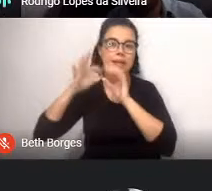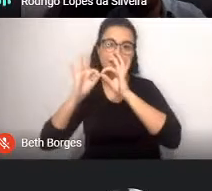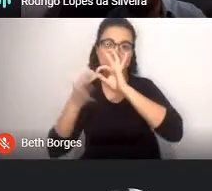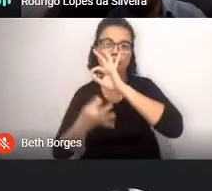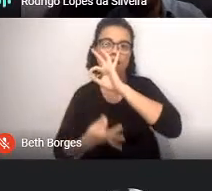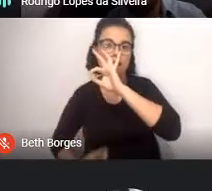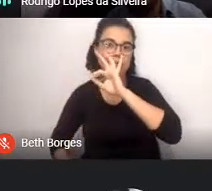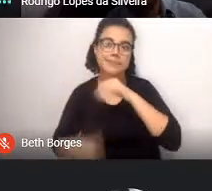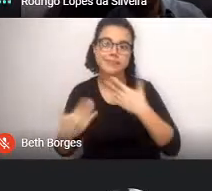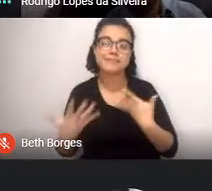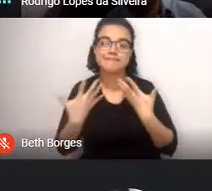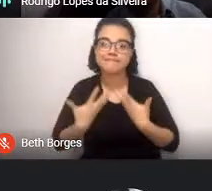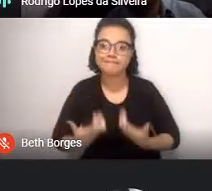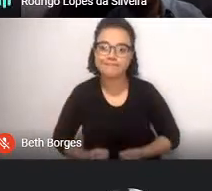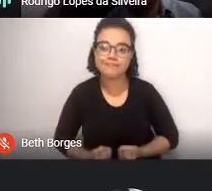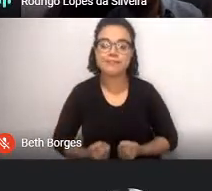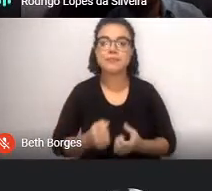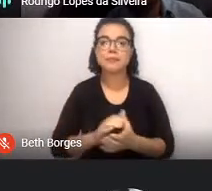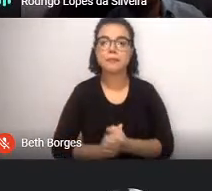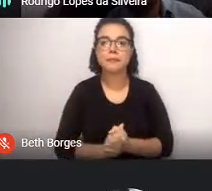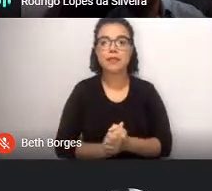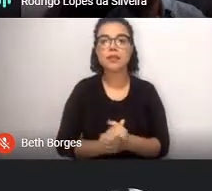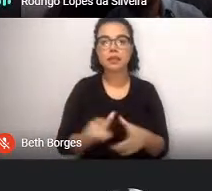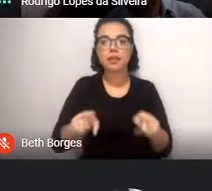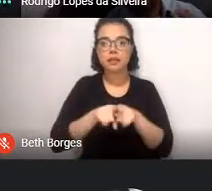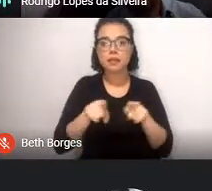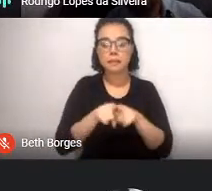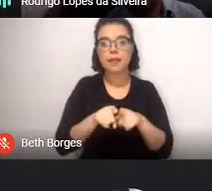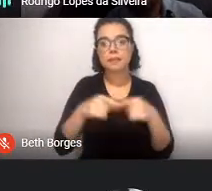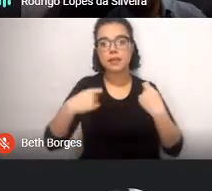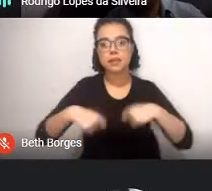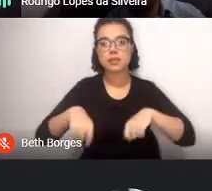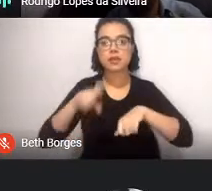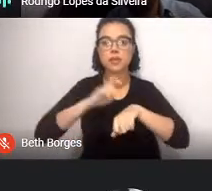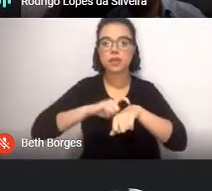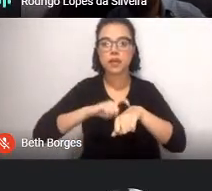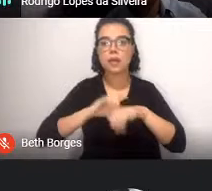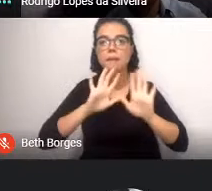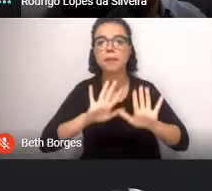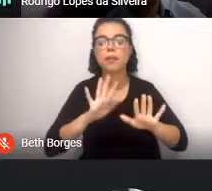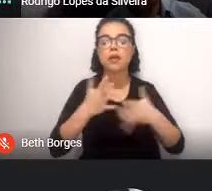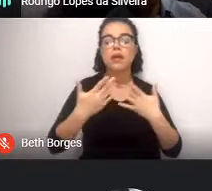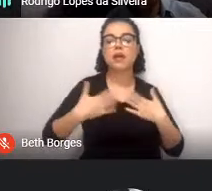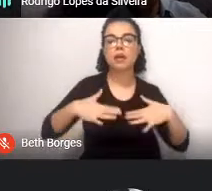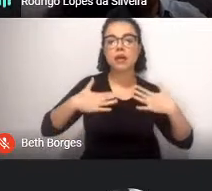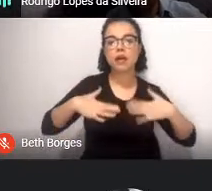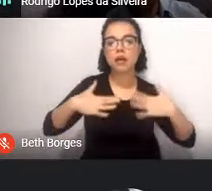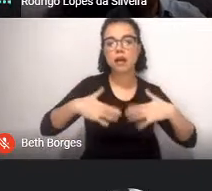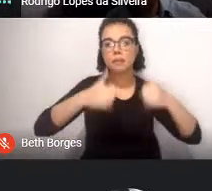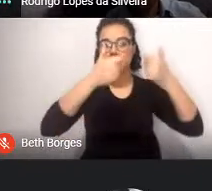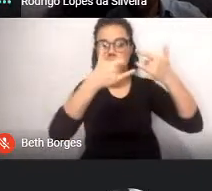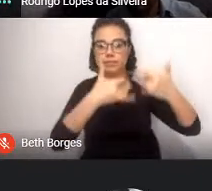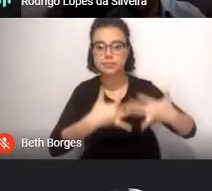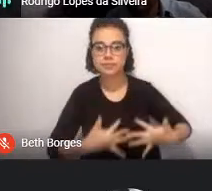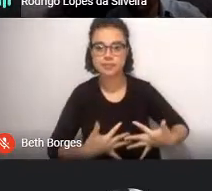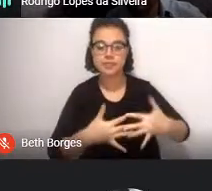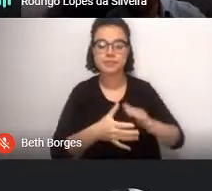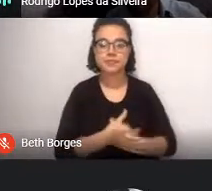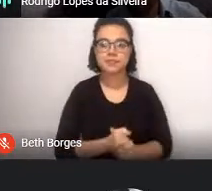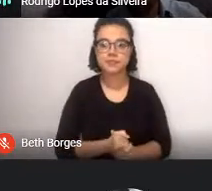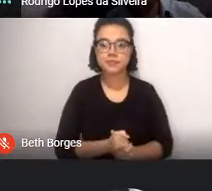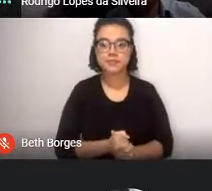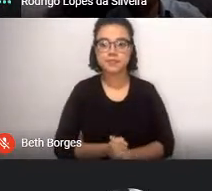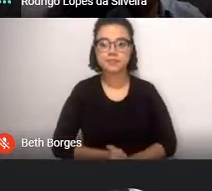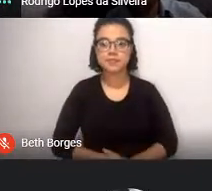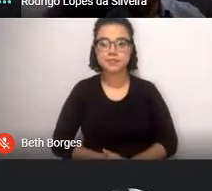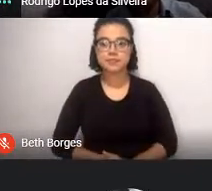cansativo para todo mundo, né? Que requer também um tempo para dar uma parada e entender com todo cuidado. Pode passar,